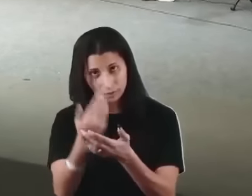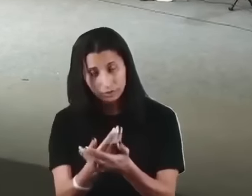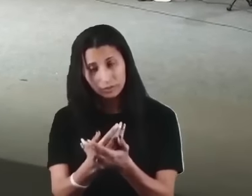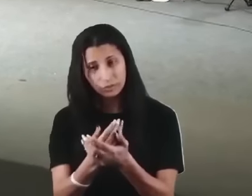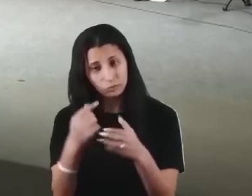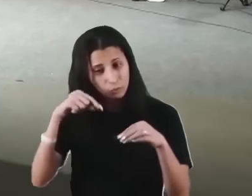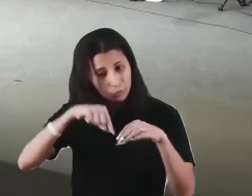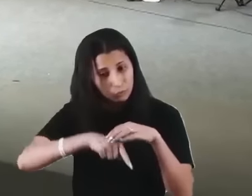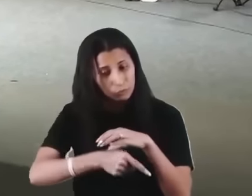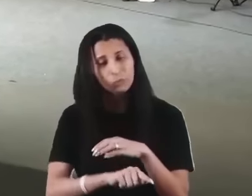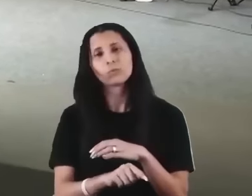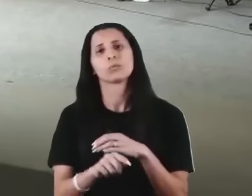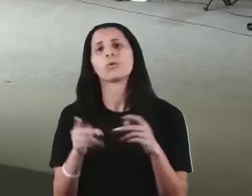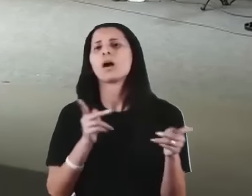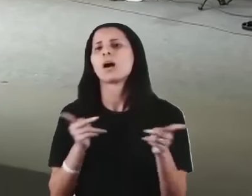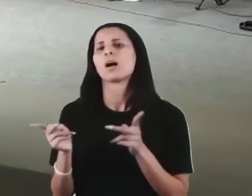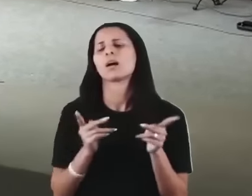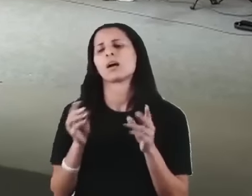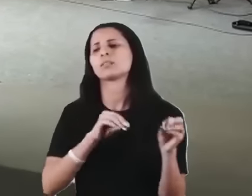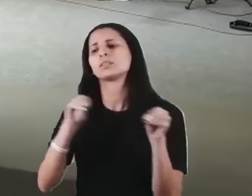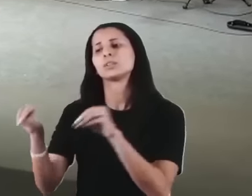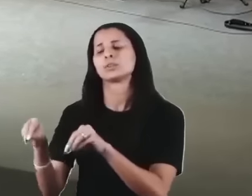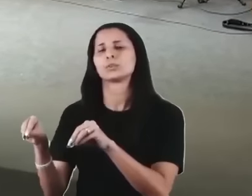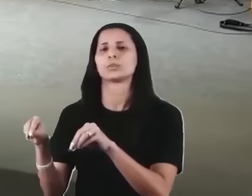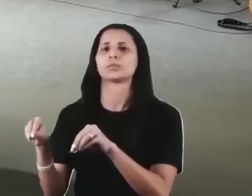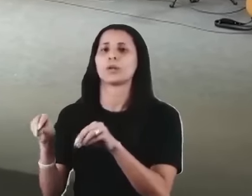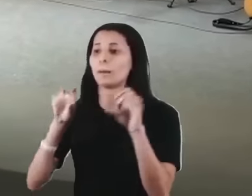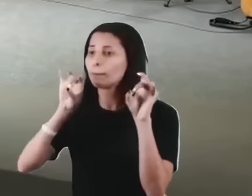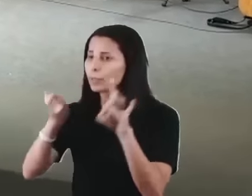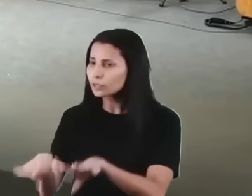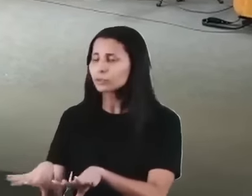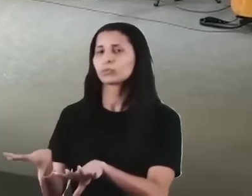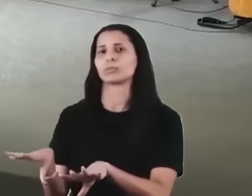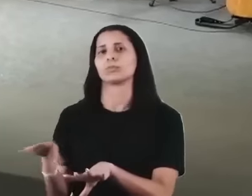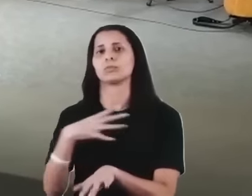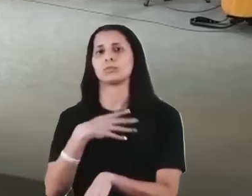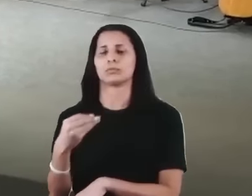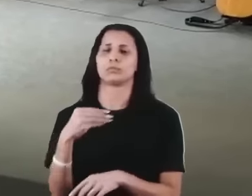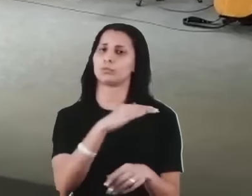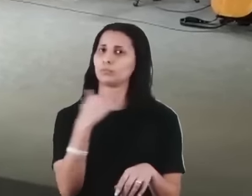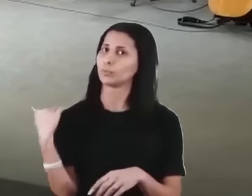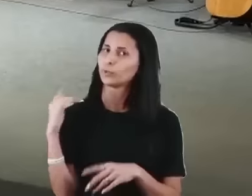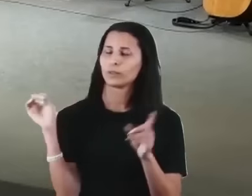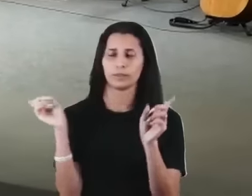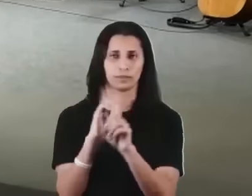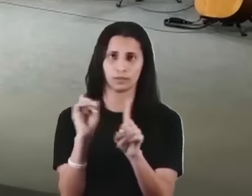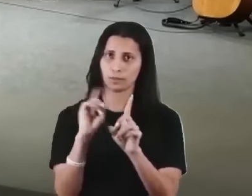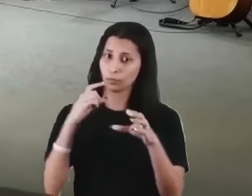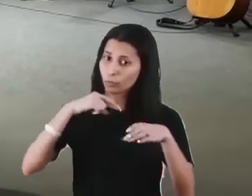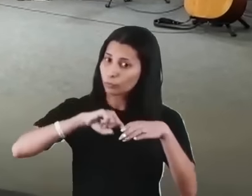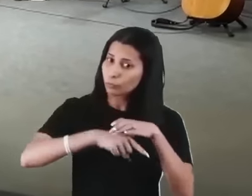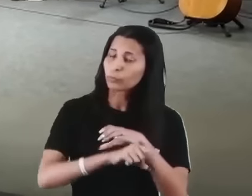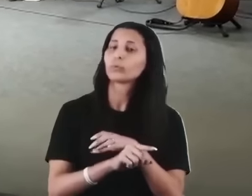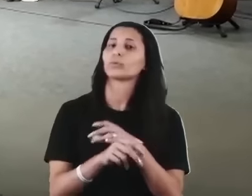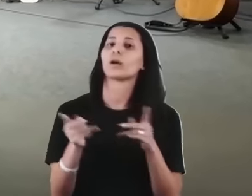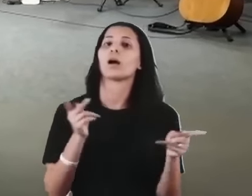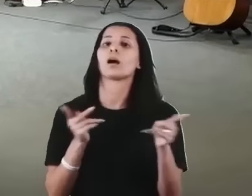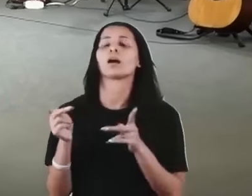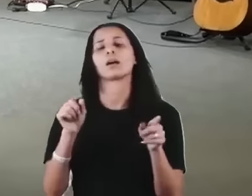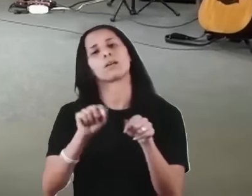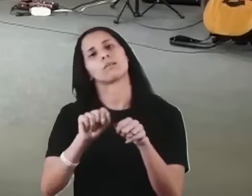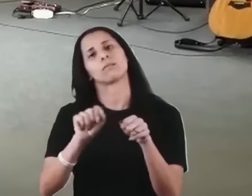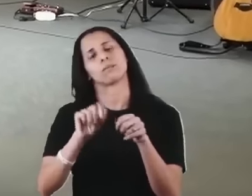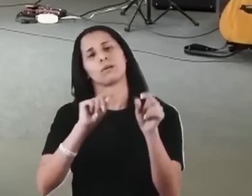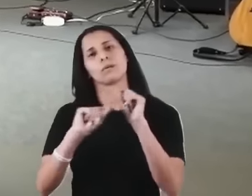não era qh tivesse jogado aquele menino para morte no fundo no fundo o que H fez foi